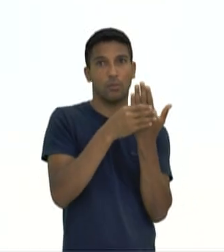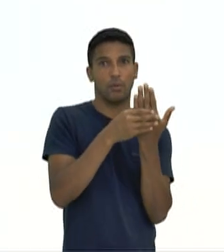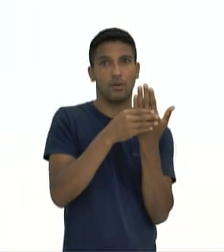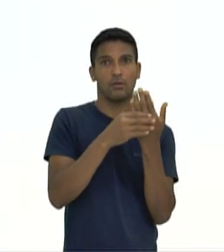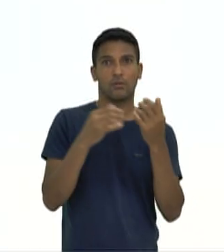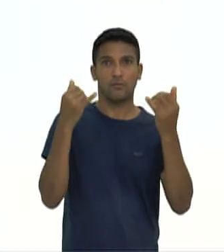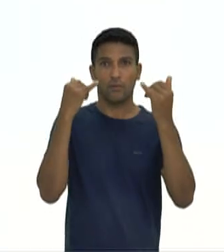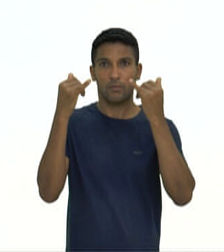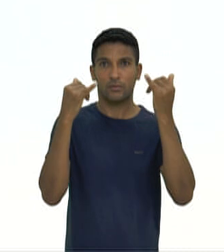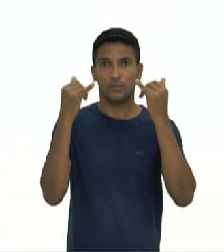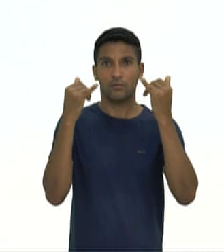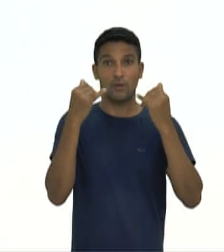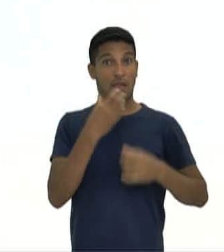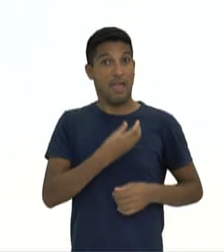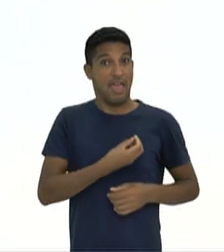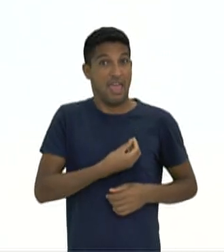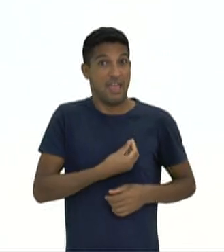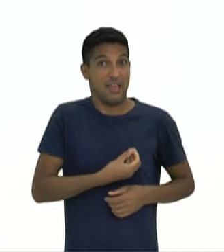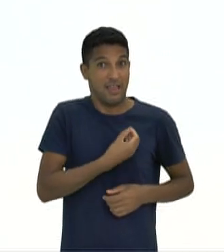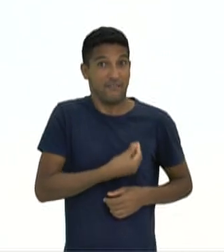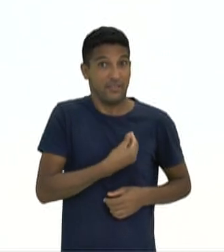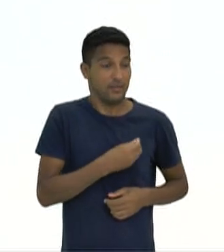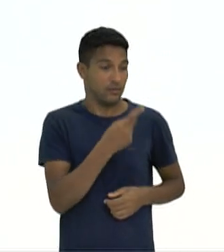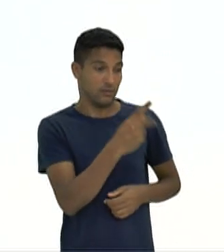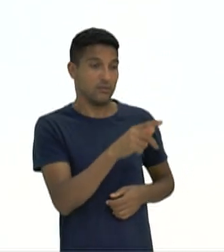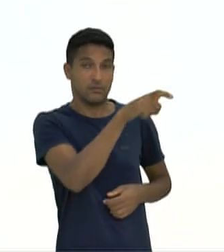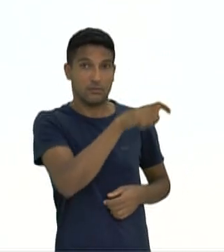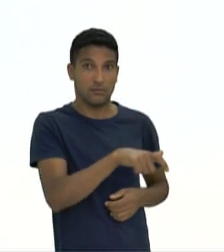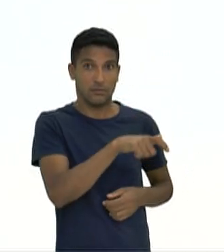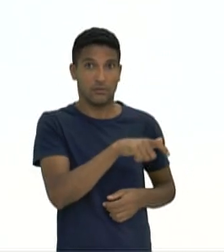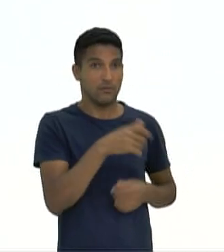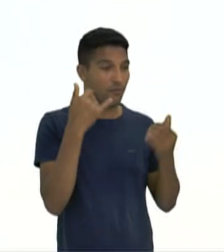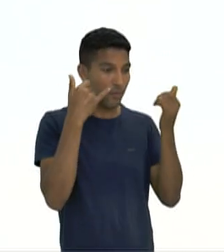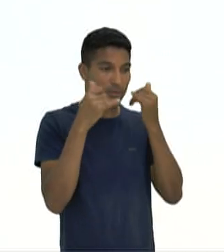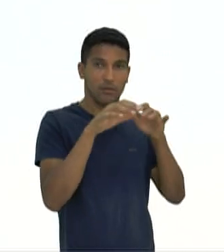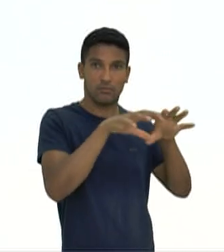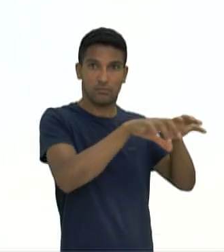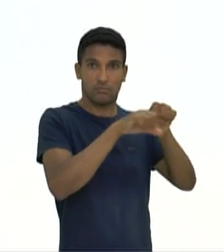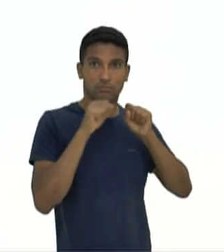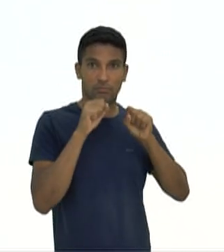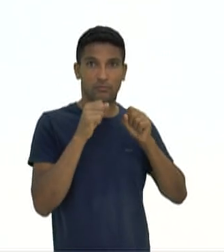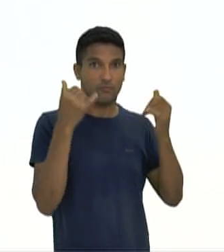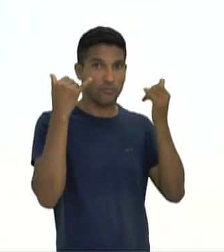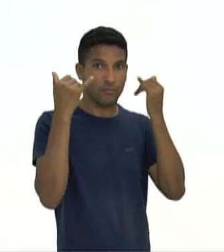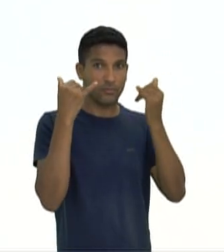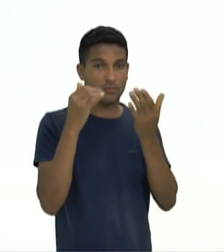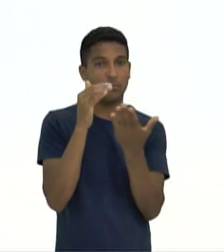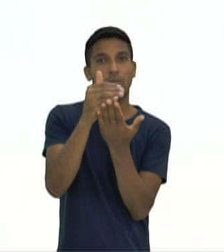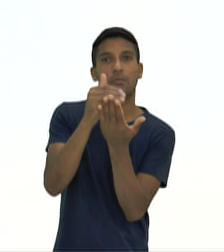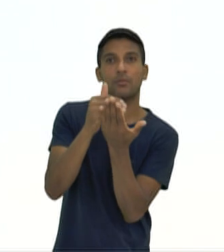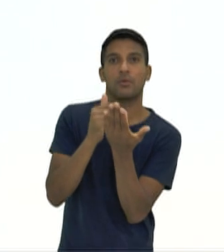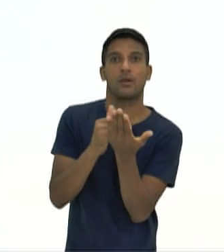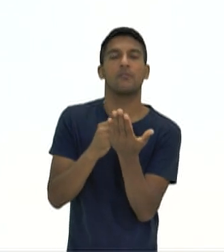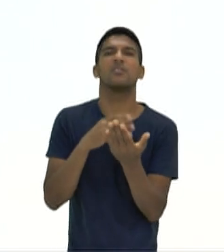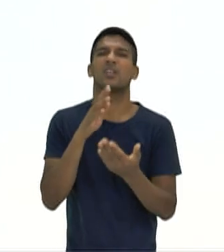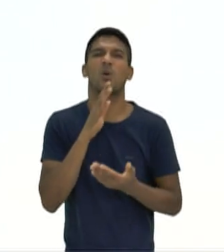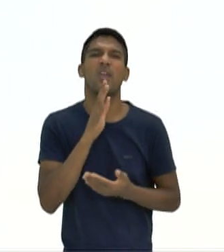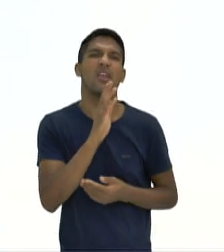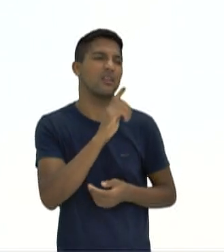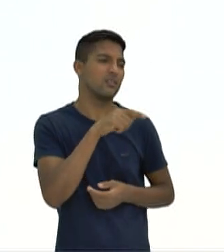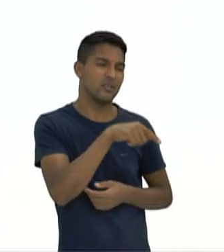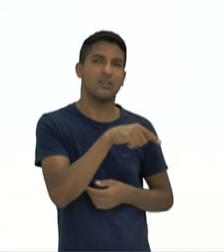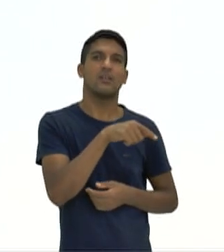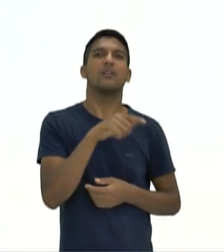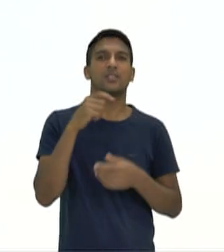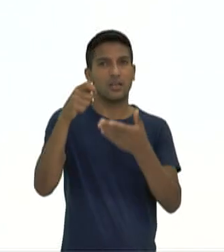de perguntas que serão realizadas para seu entrevistado. Então, pensando, você conhece bem essa pessoa, já fez um